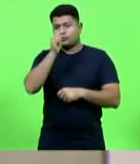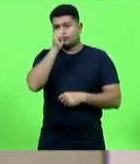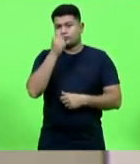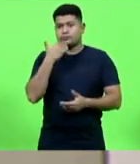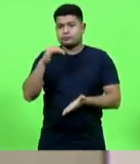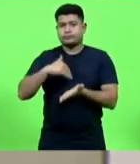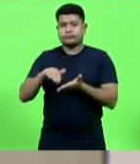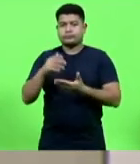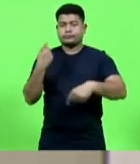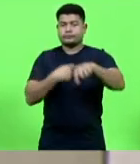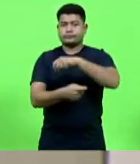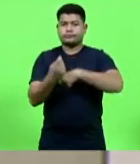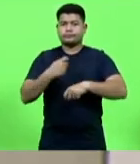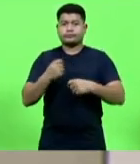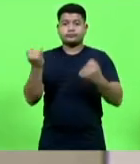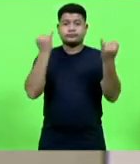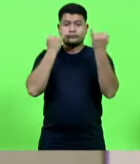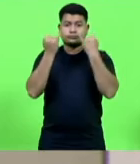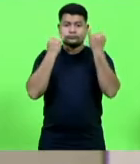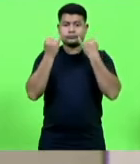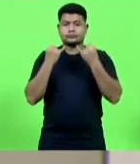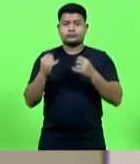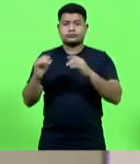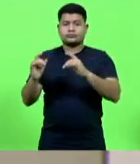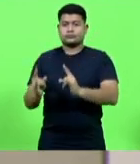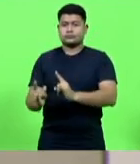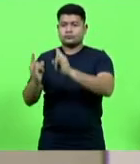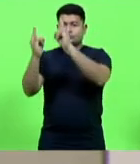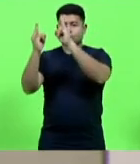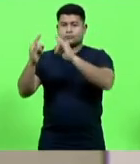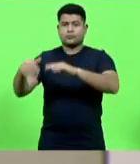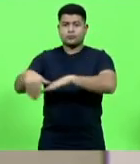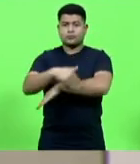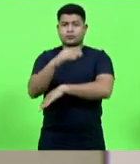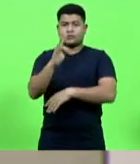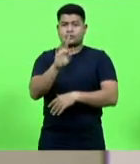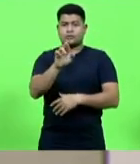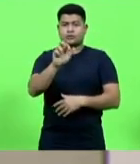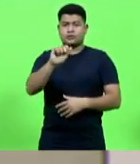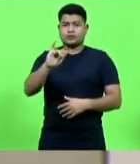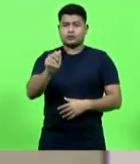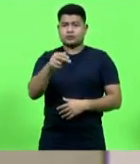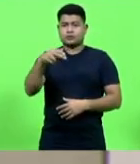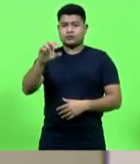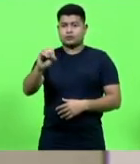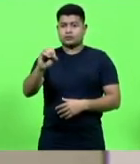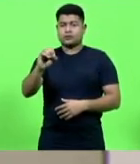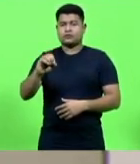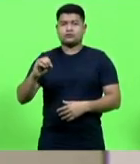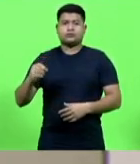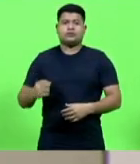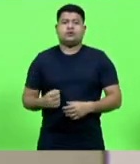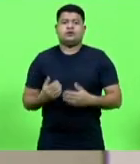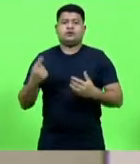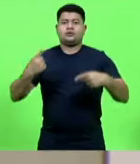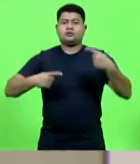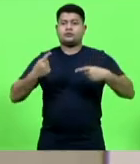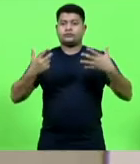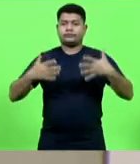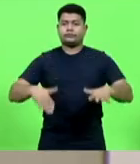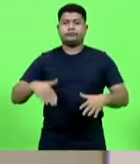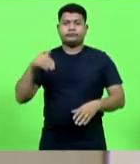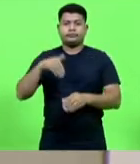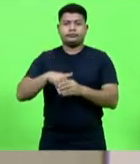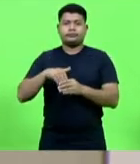infraestrutura, em discussão, não havendo quem queira